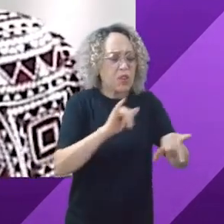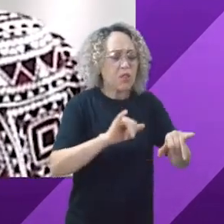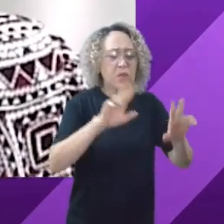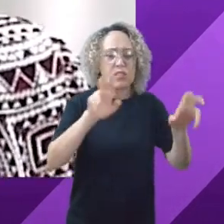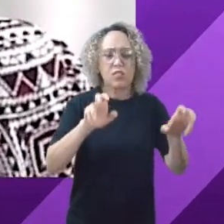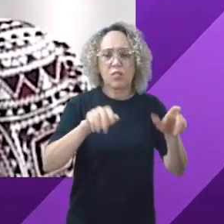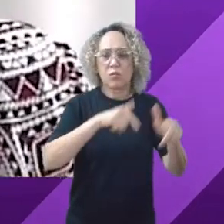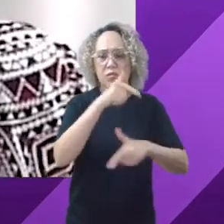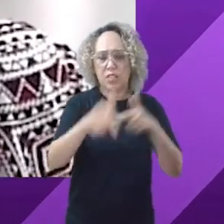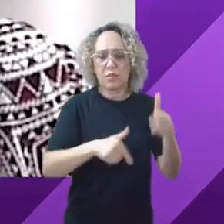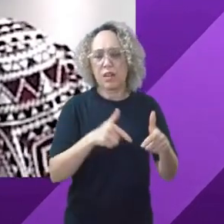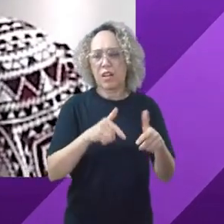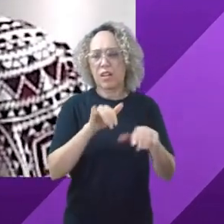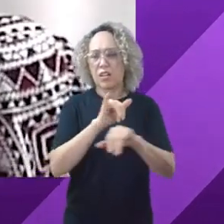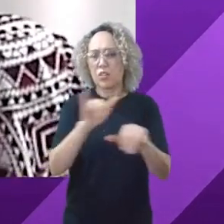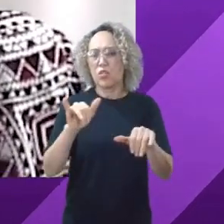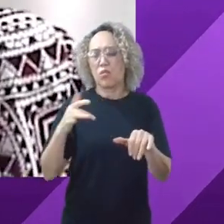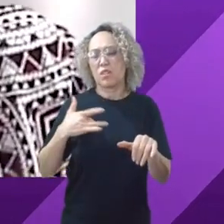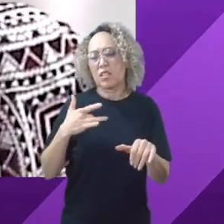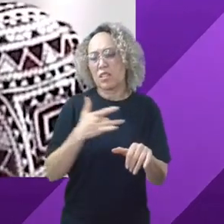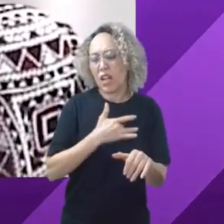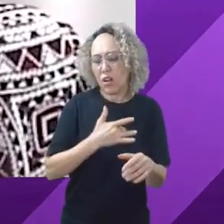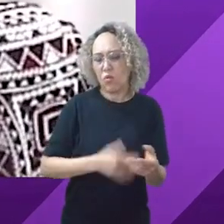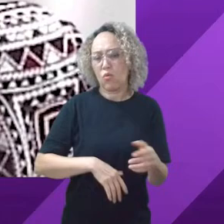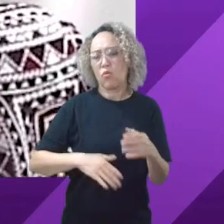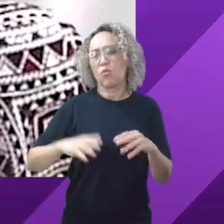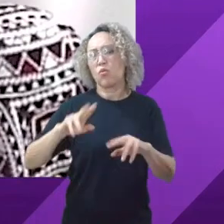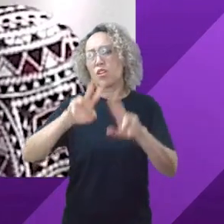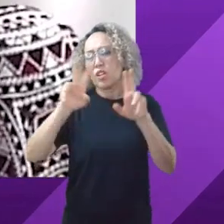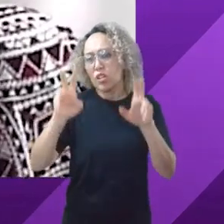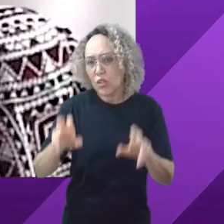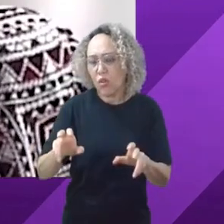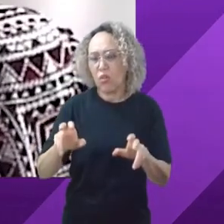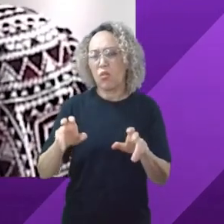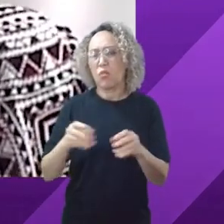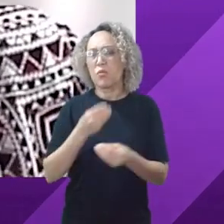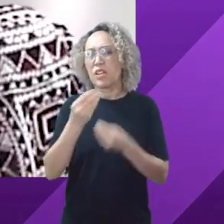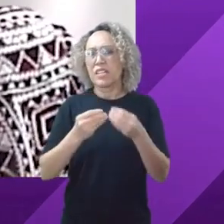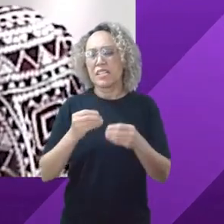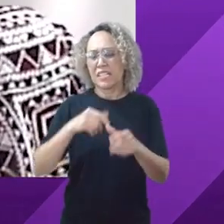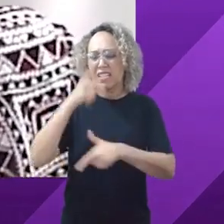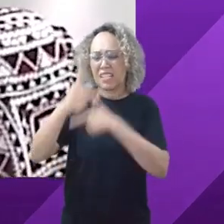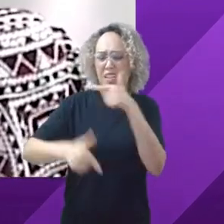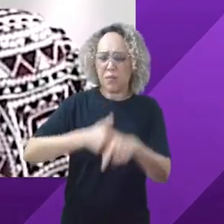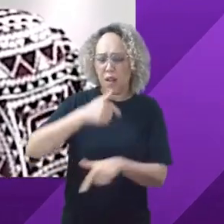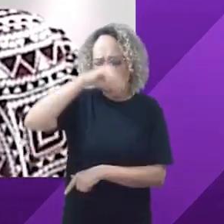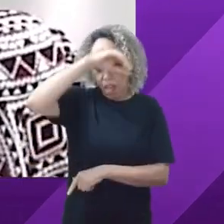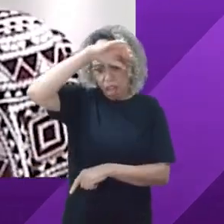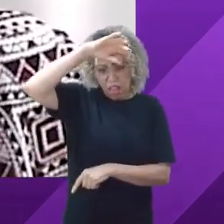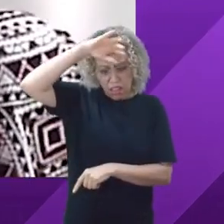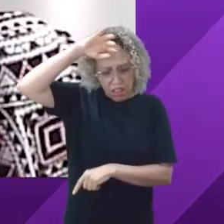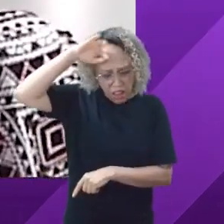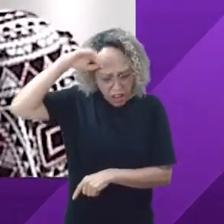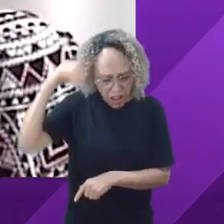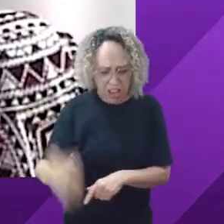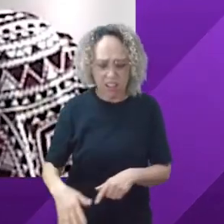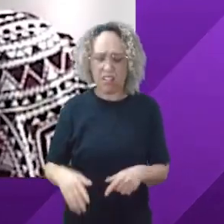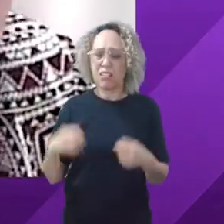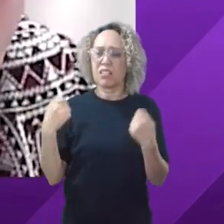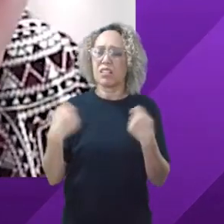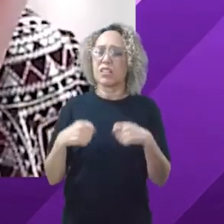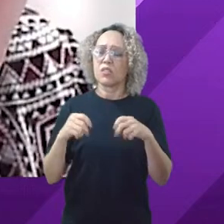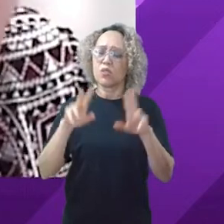sobre a condição de saúde, sobre a exposição ao calor, sobre a necessidade de hidratação